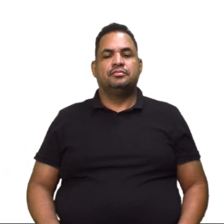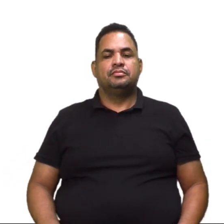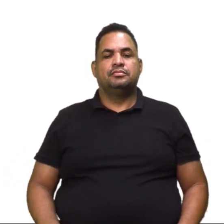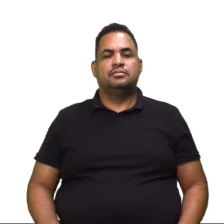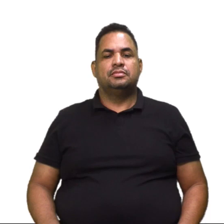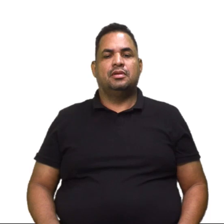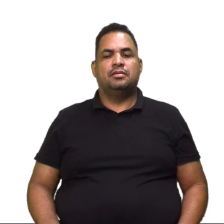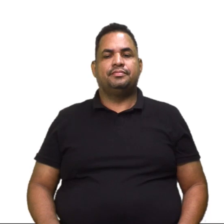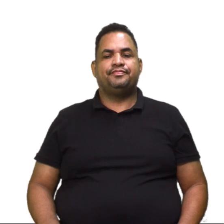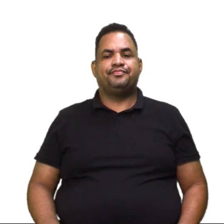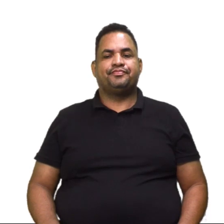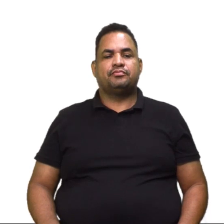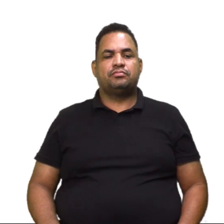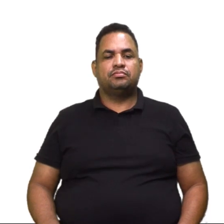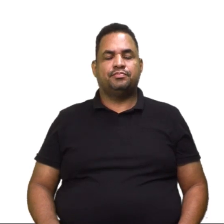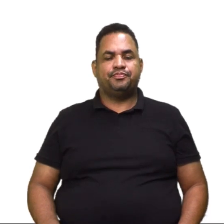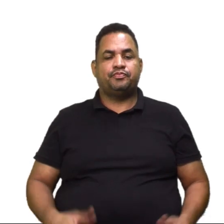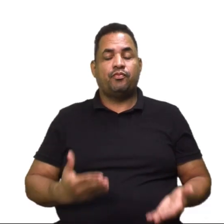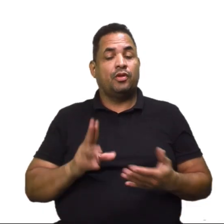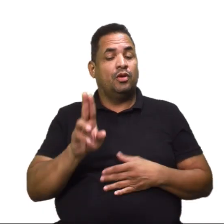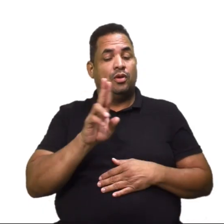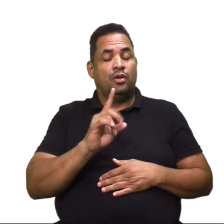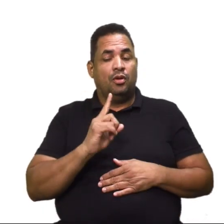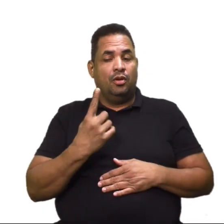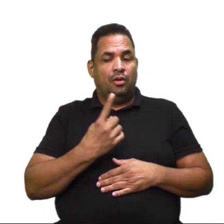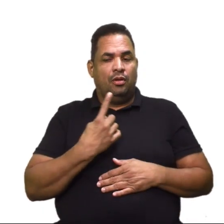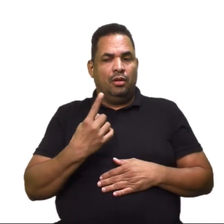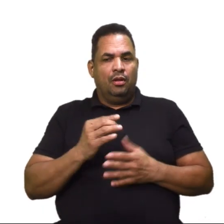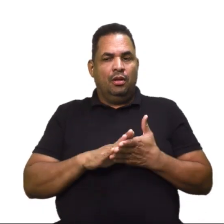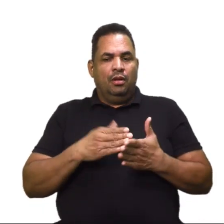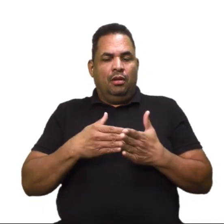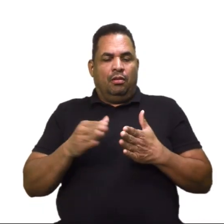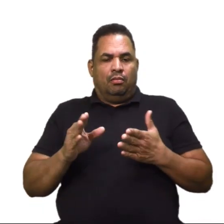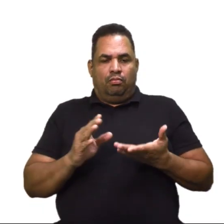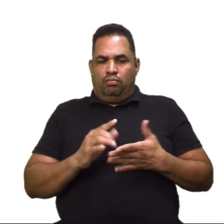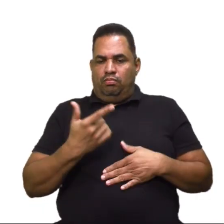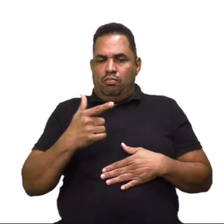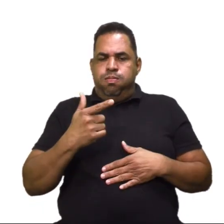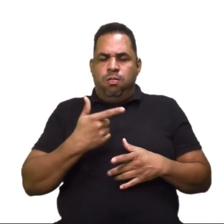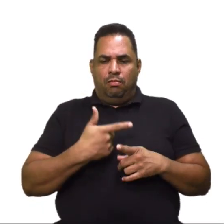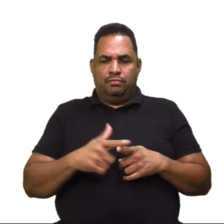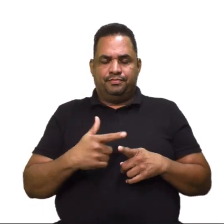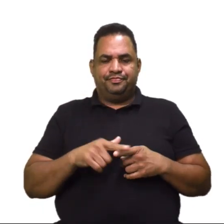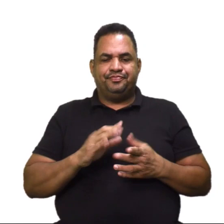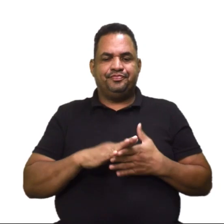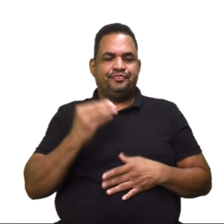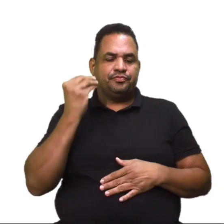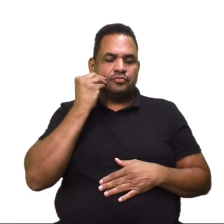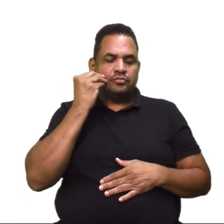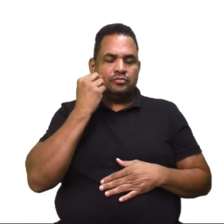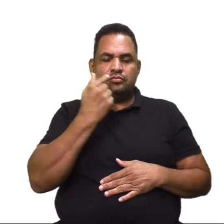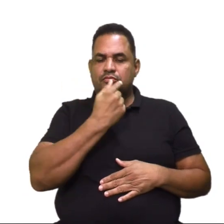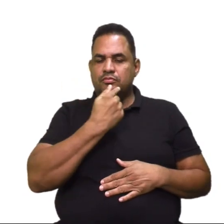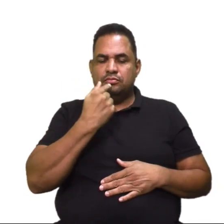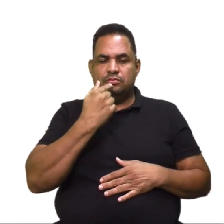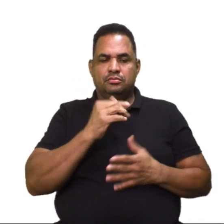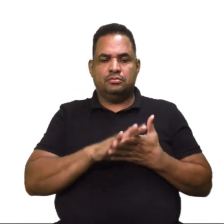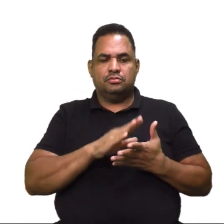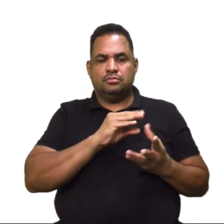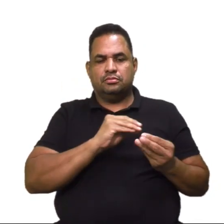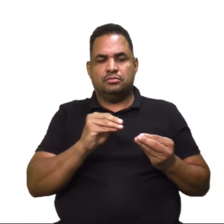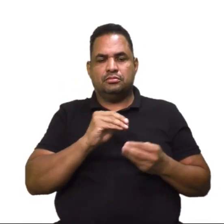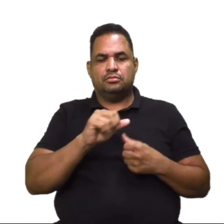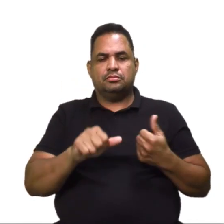seringas, você não vai. Se só você usou aquela seringa que foi descartada, não tem problema. Beijar no rosto ou na boca. Transfusão de